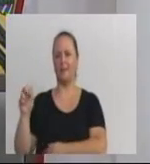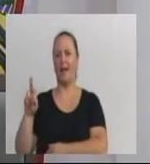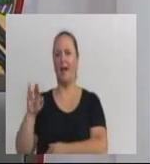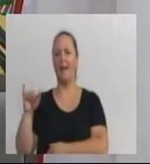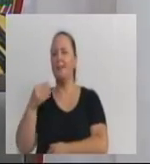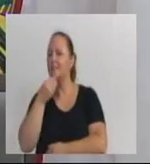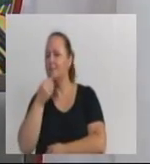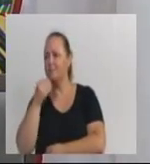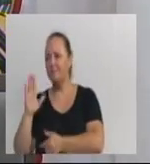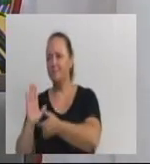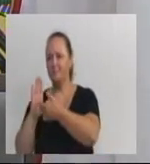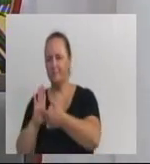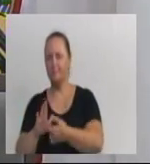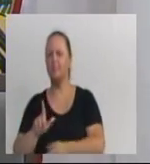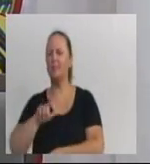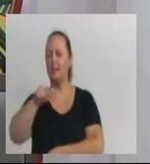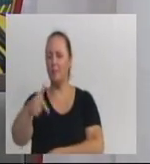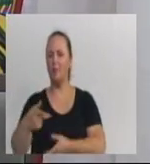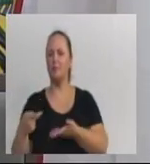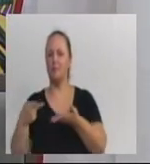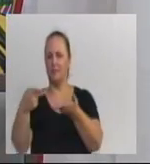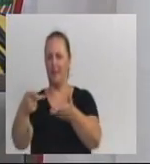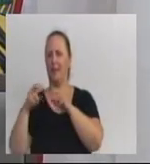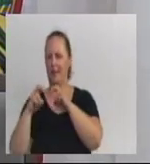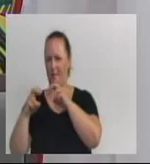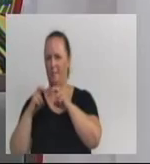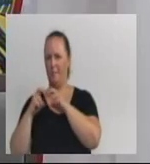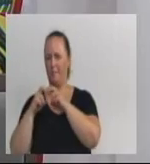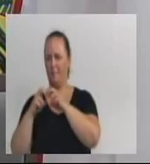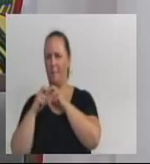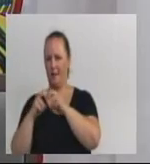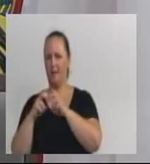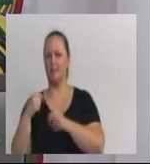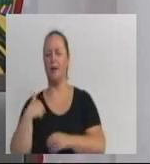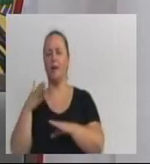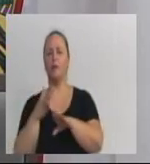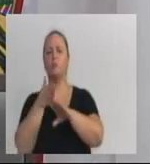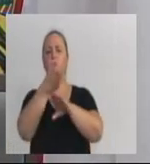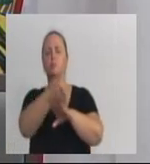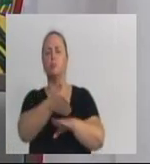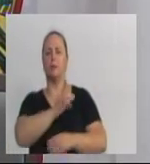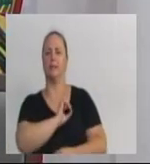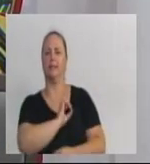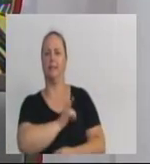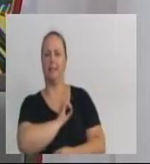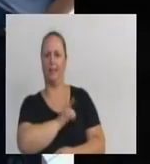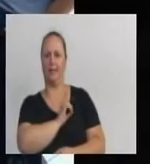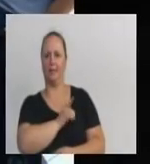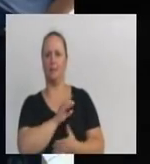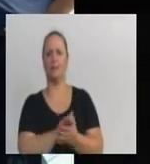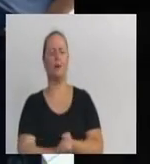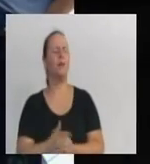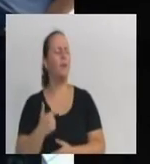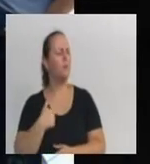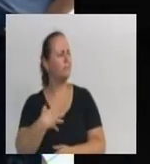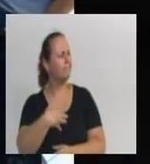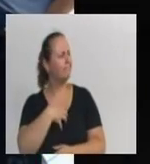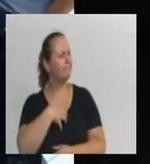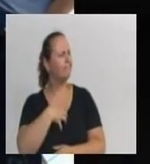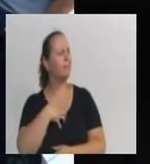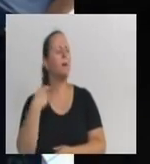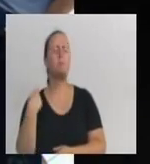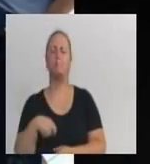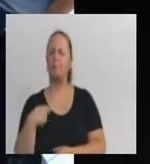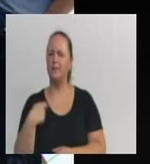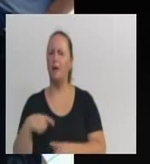na Piracicabana, eu fui lá na delegacia regional. Eu não pude deixar de ir lá, porque eu tive que